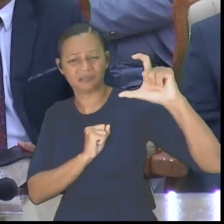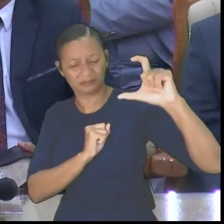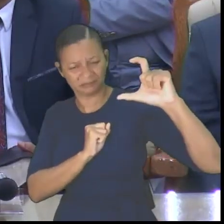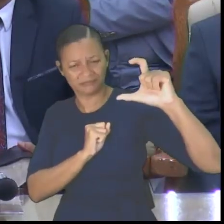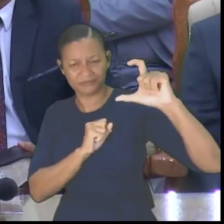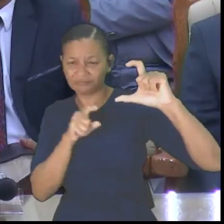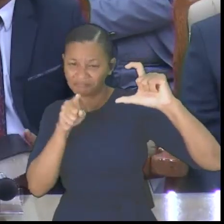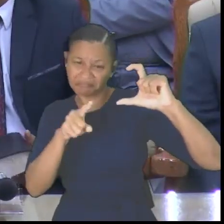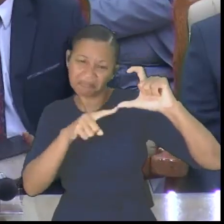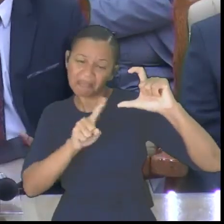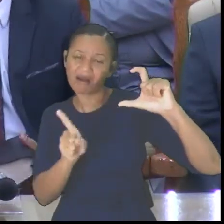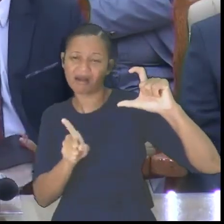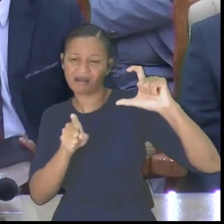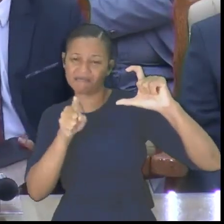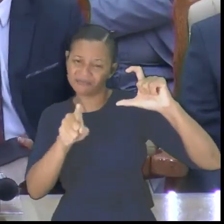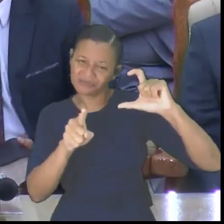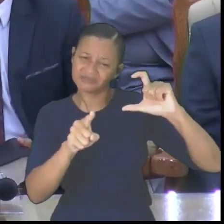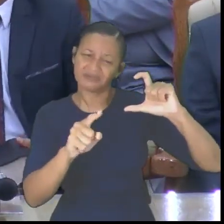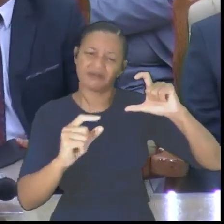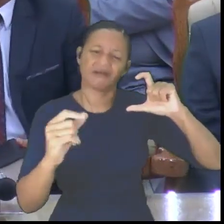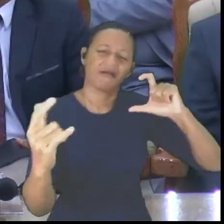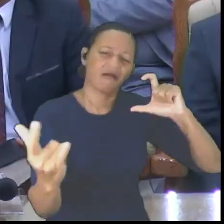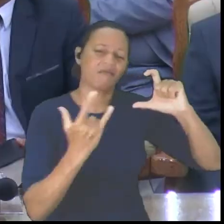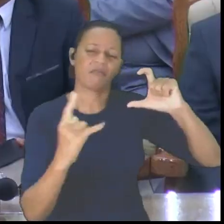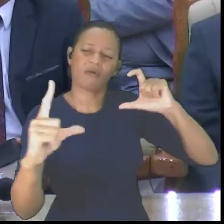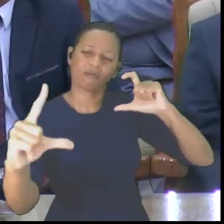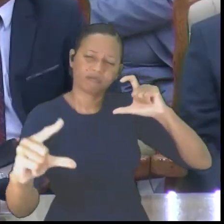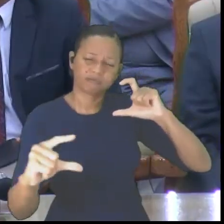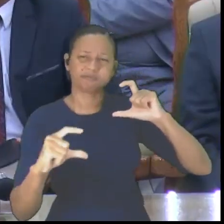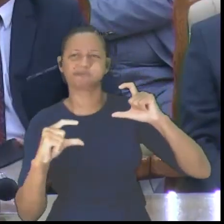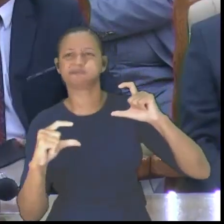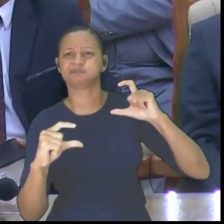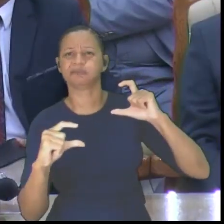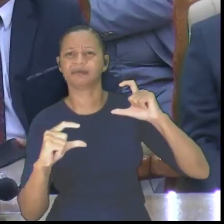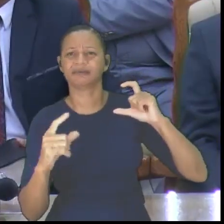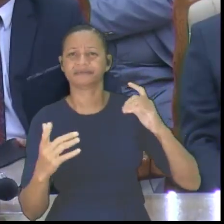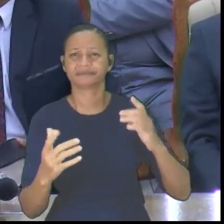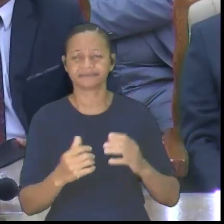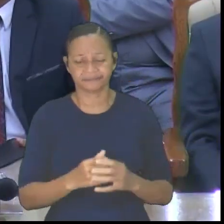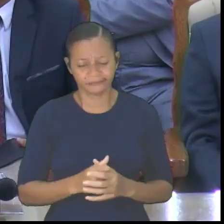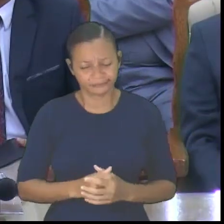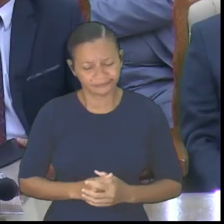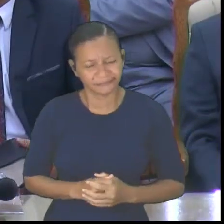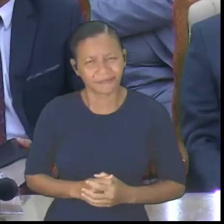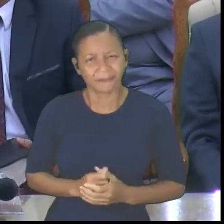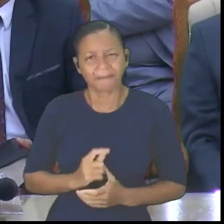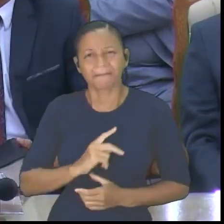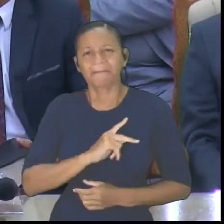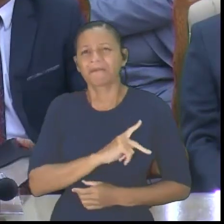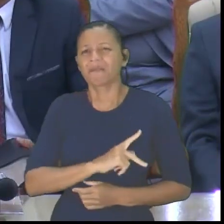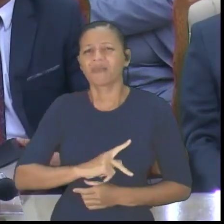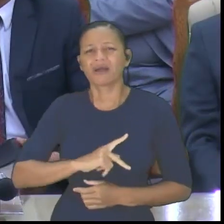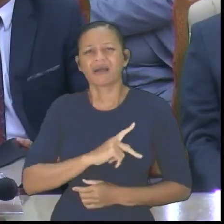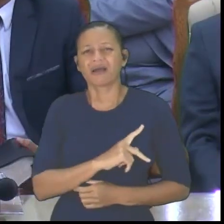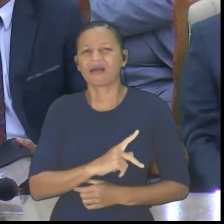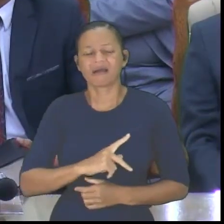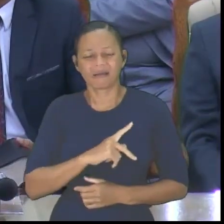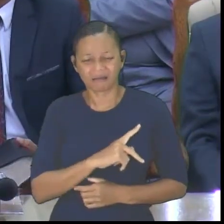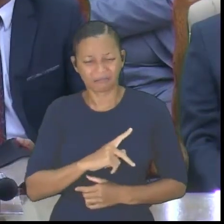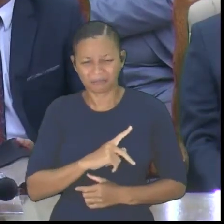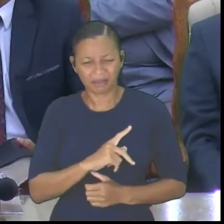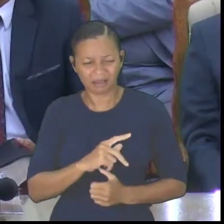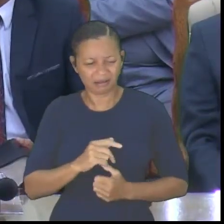seja menos amados. Paulo começa não expondo